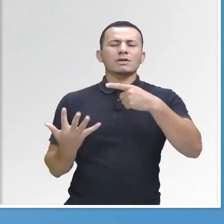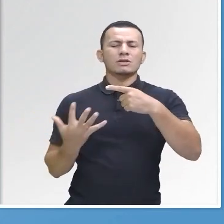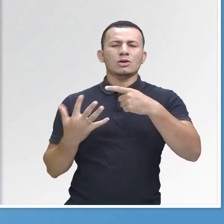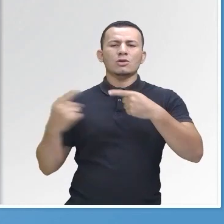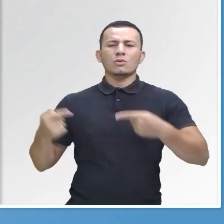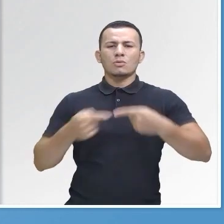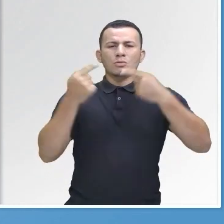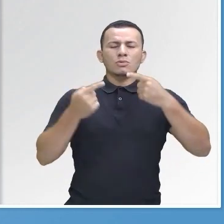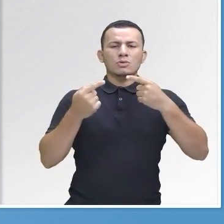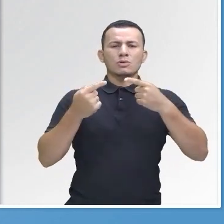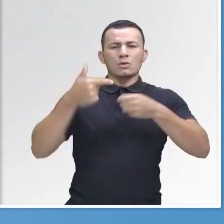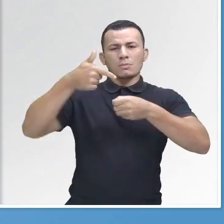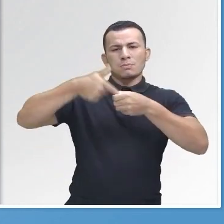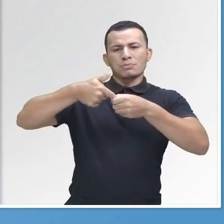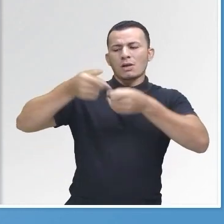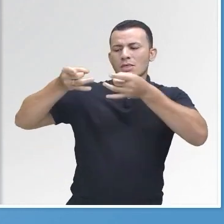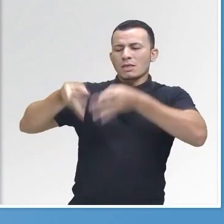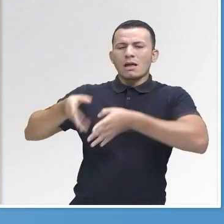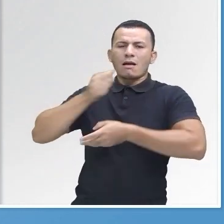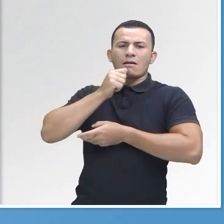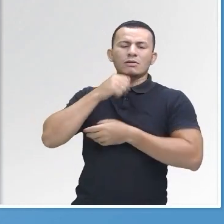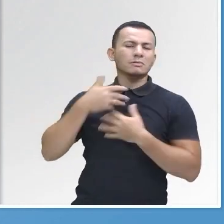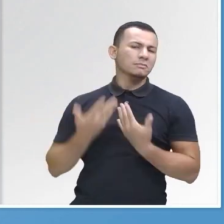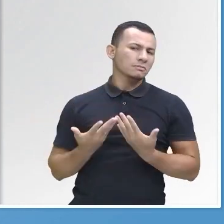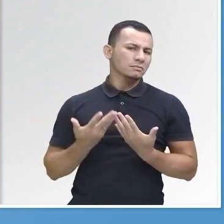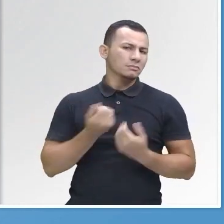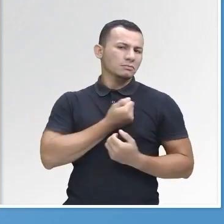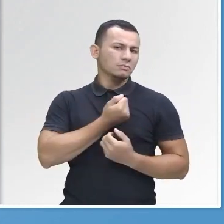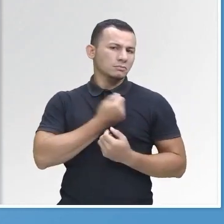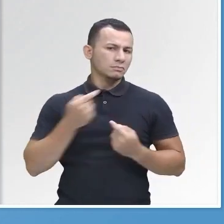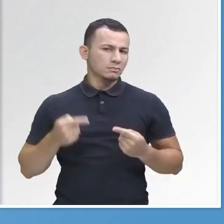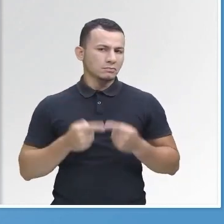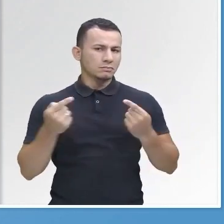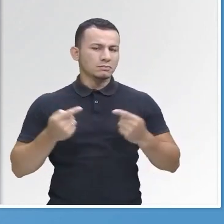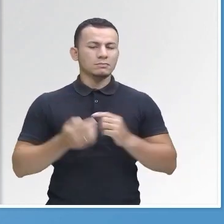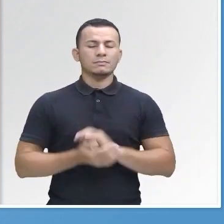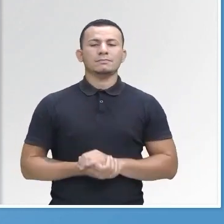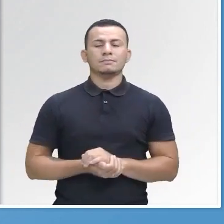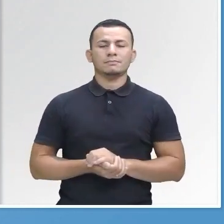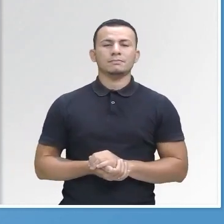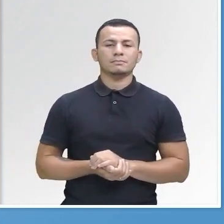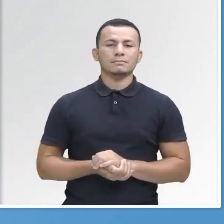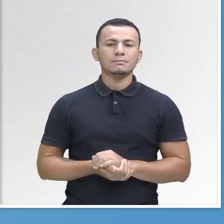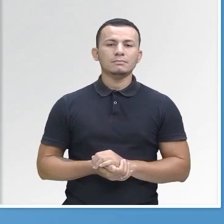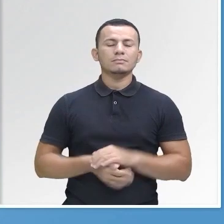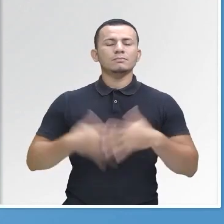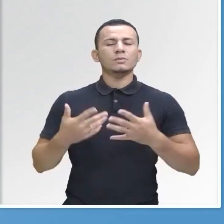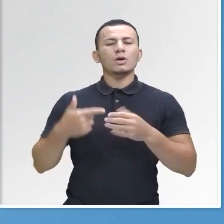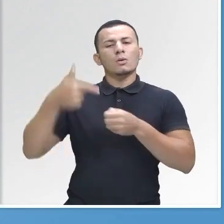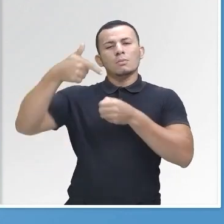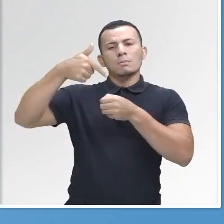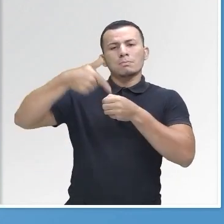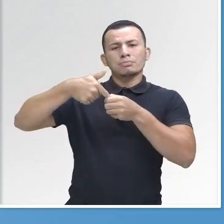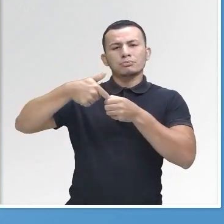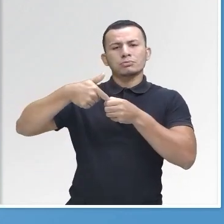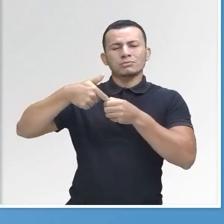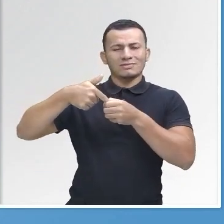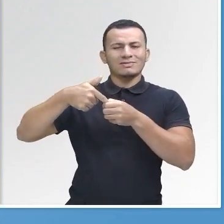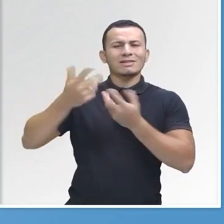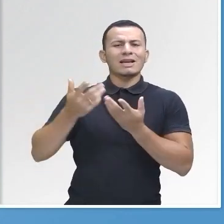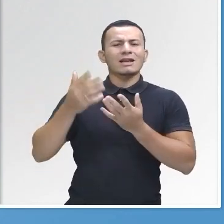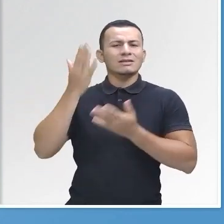de combustível que sobrou no meu galão? Bom, muito bem, João. Qual é o total de combustível em forma de